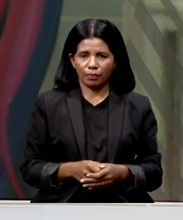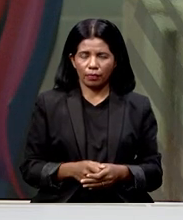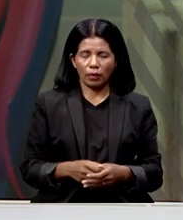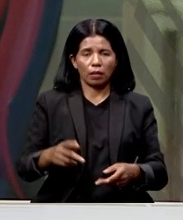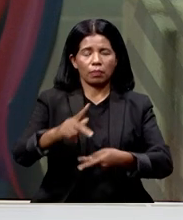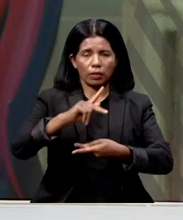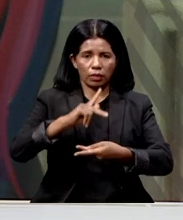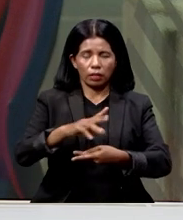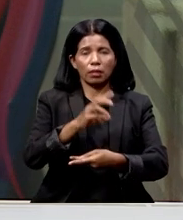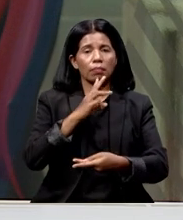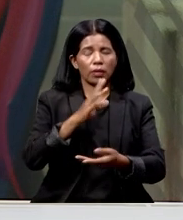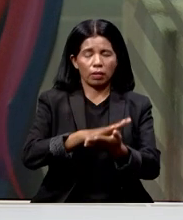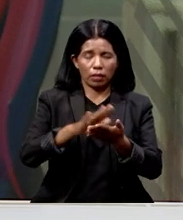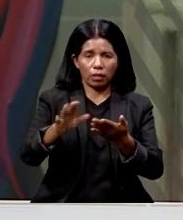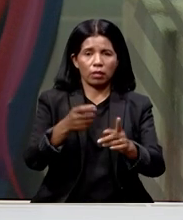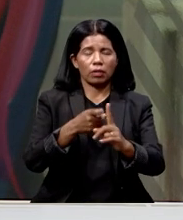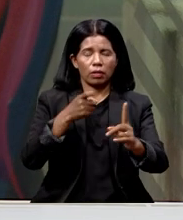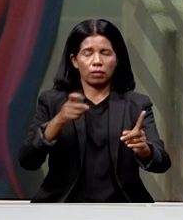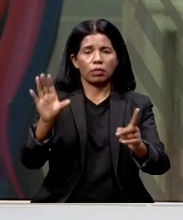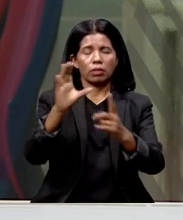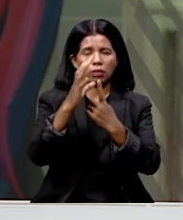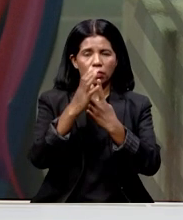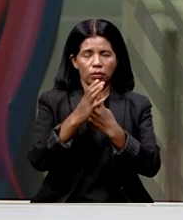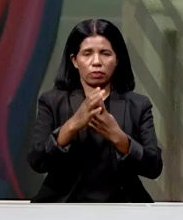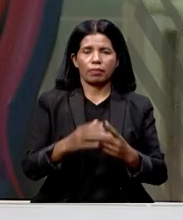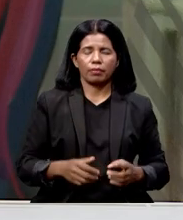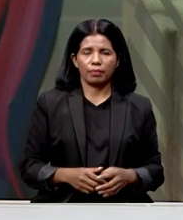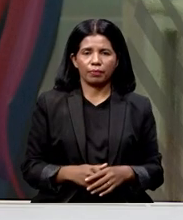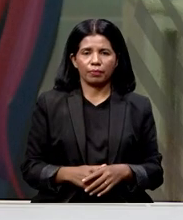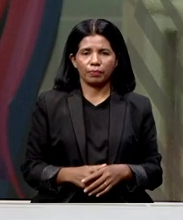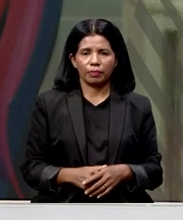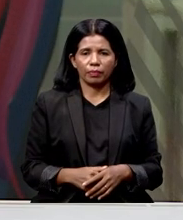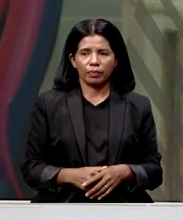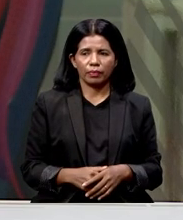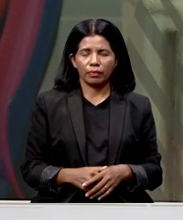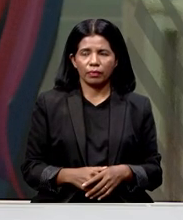Proteze Conservação Bemos, Lihusi Cultura, Tarabando.